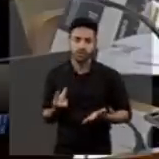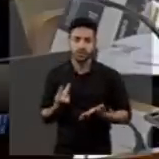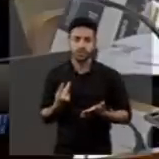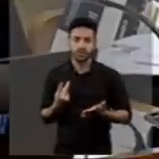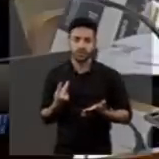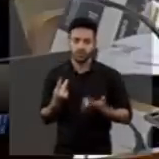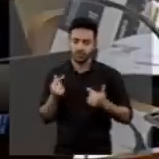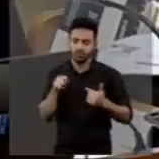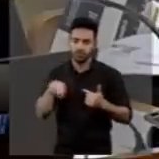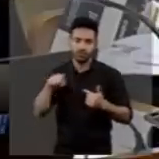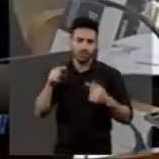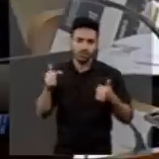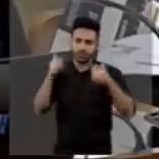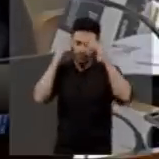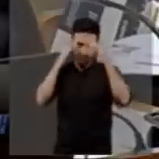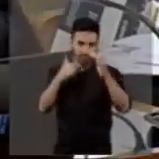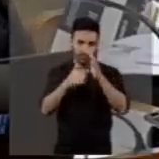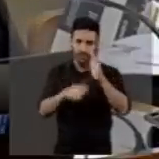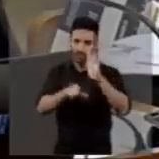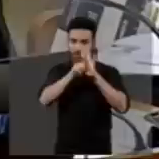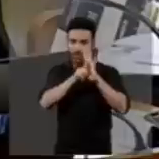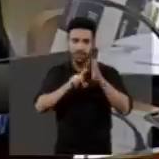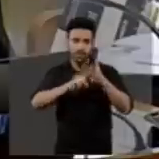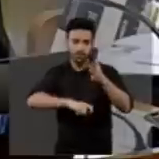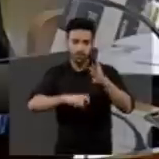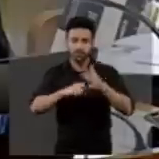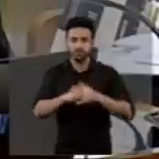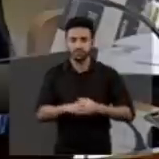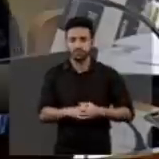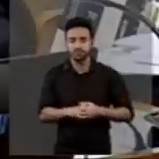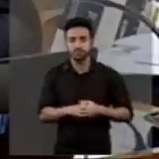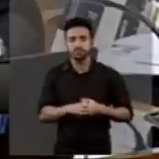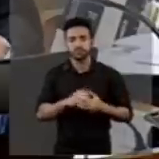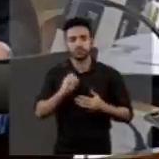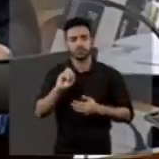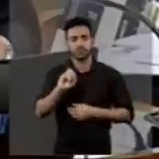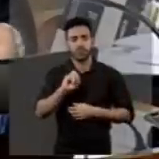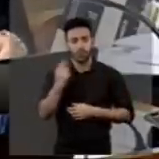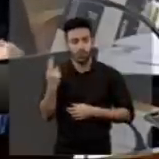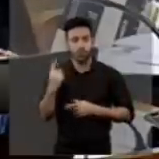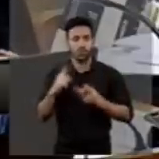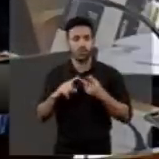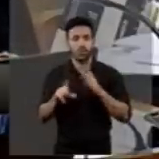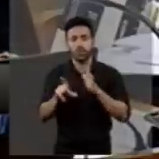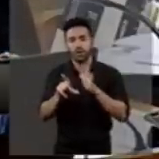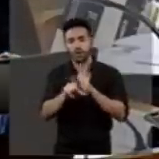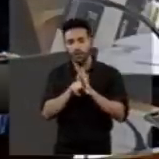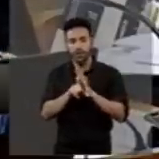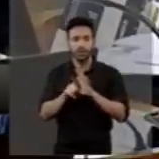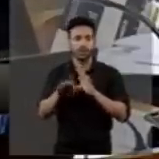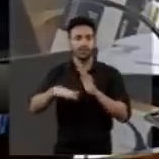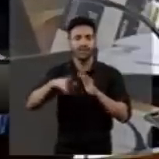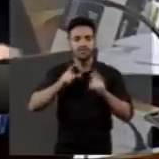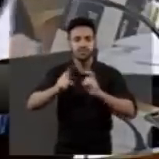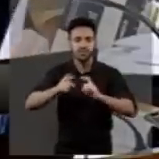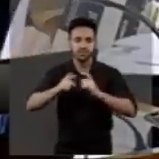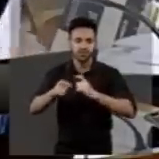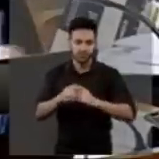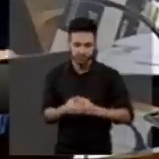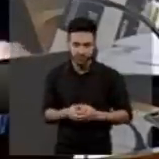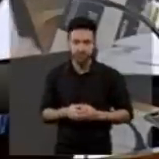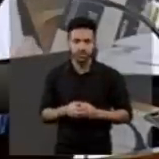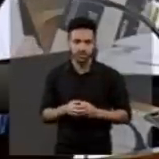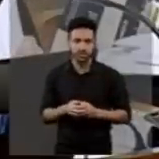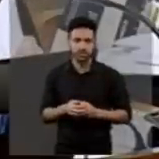regular cumprimento da legislação, seja tributária, seja administrativa, para